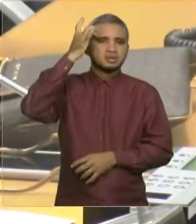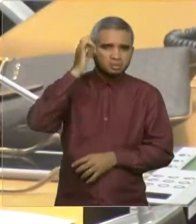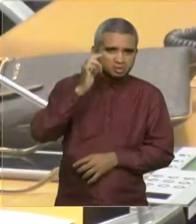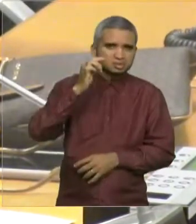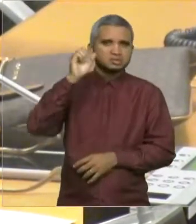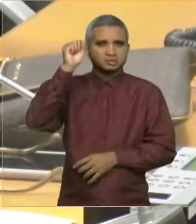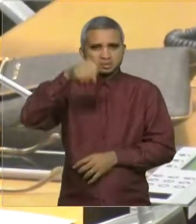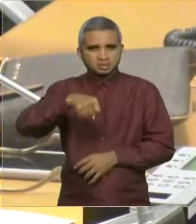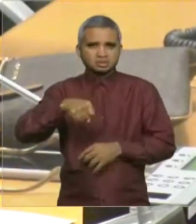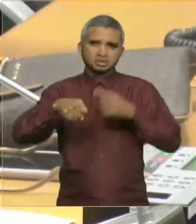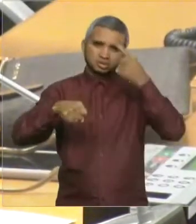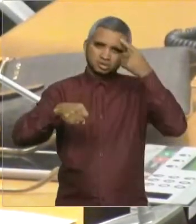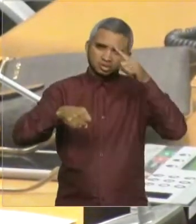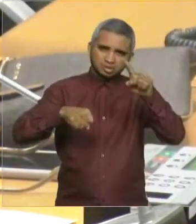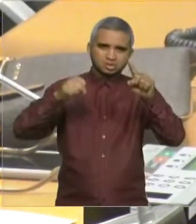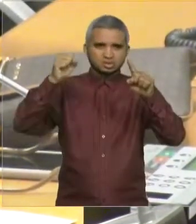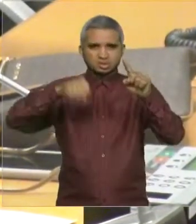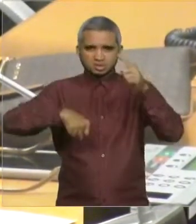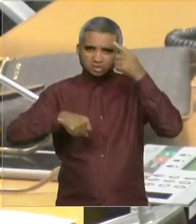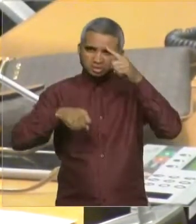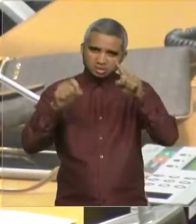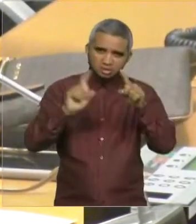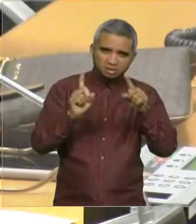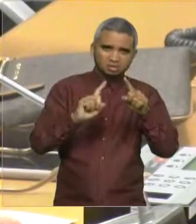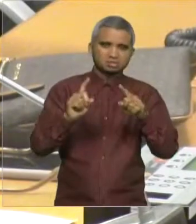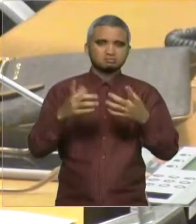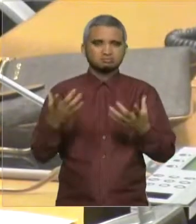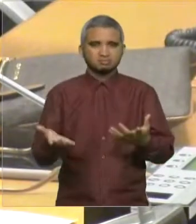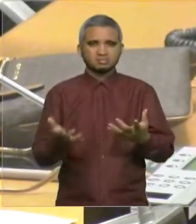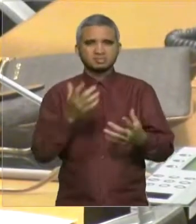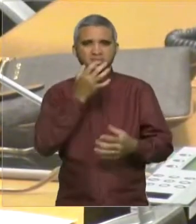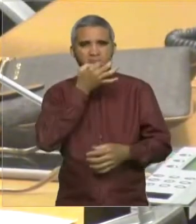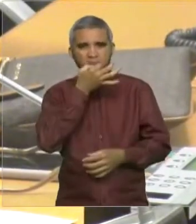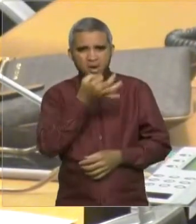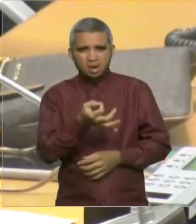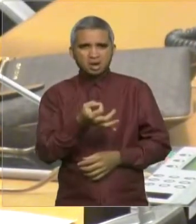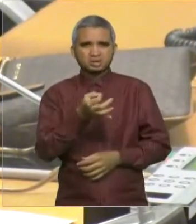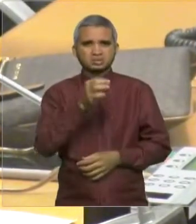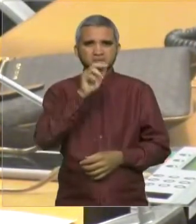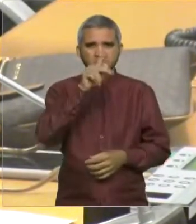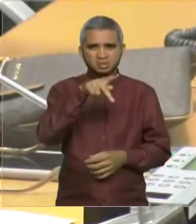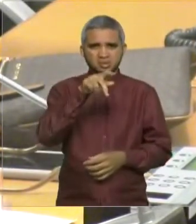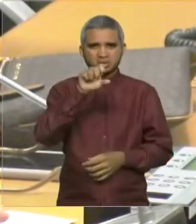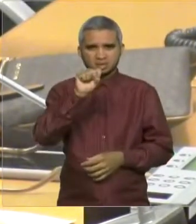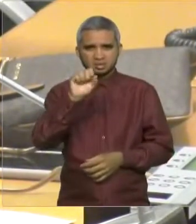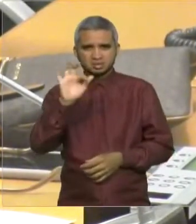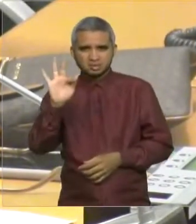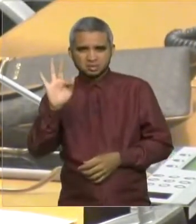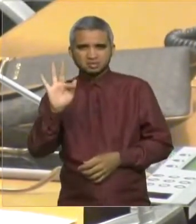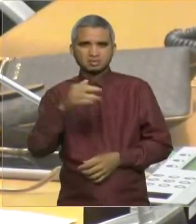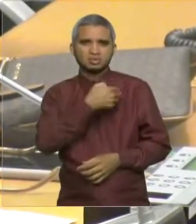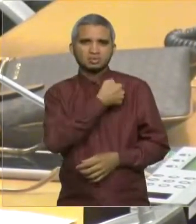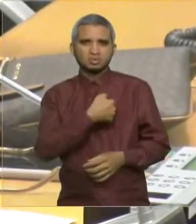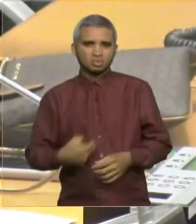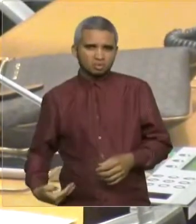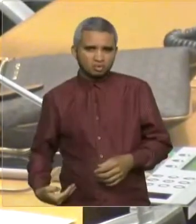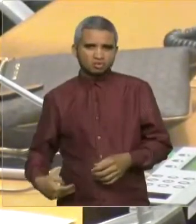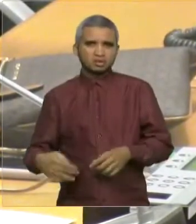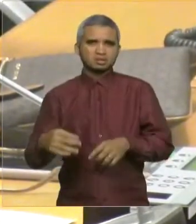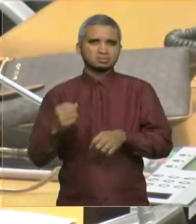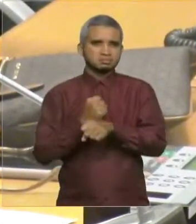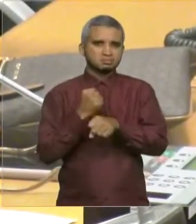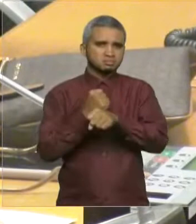E agora, eu acho que é por causa dos PSF, que os prefeitos todos e o governo estão construindo, que está diagnosticando